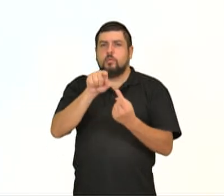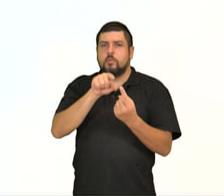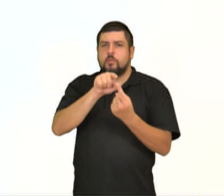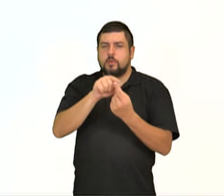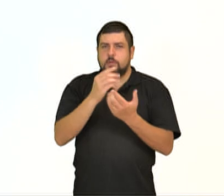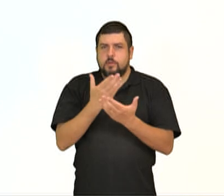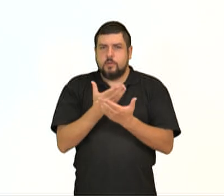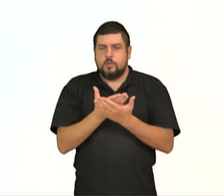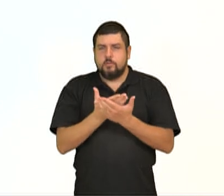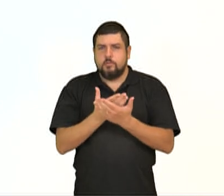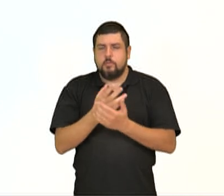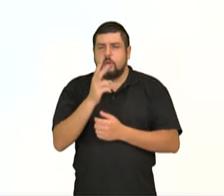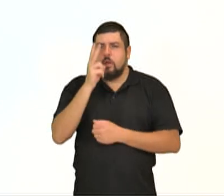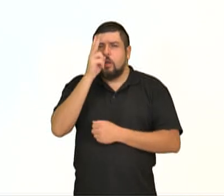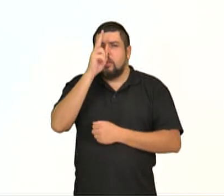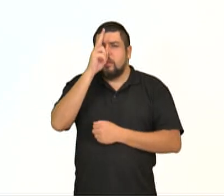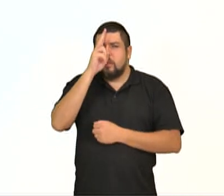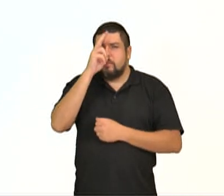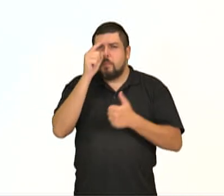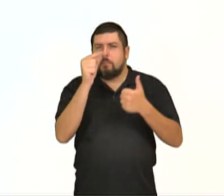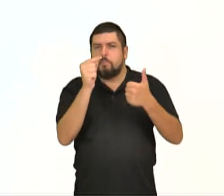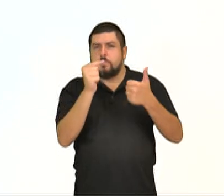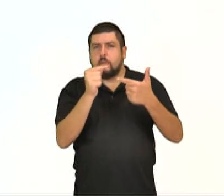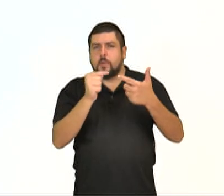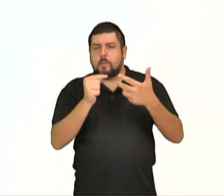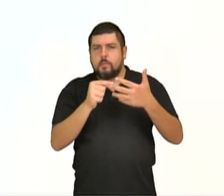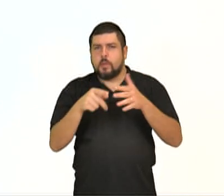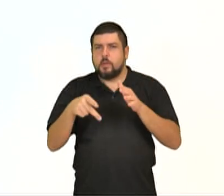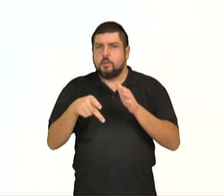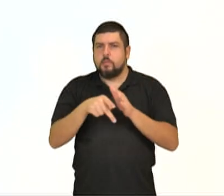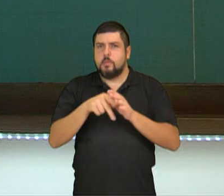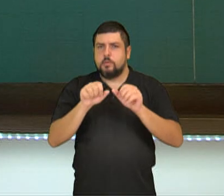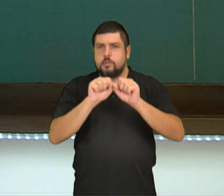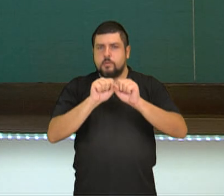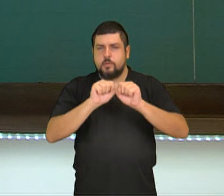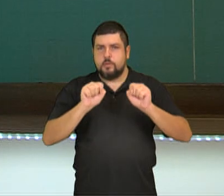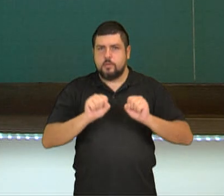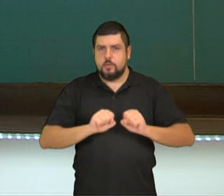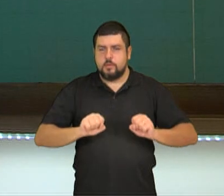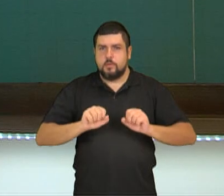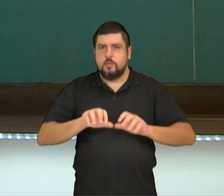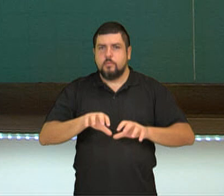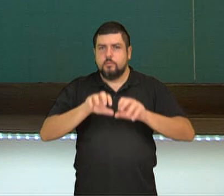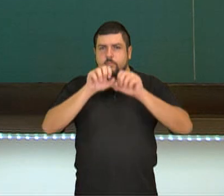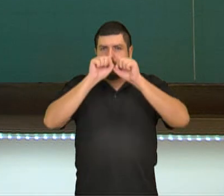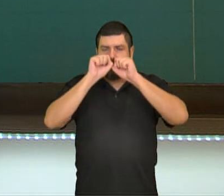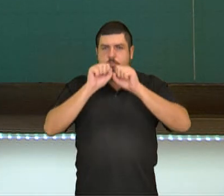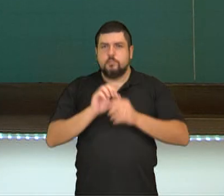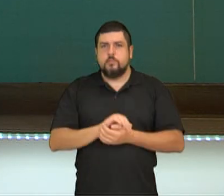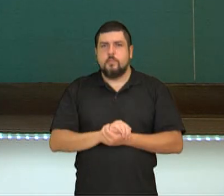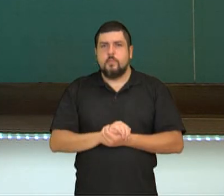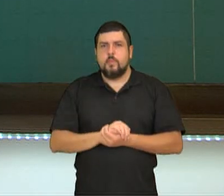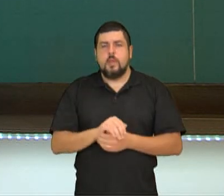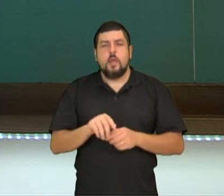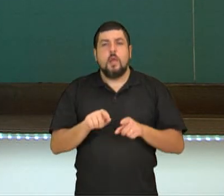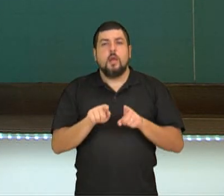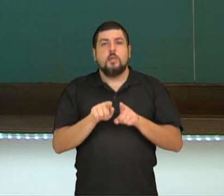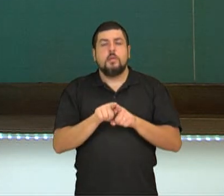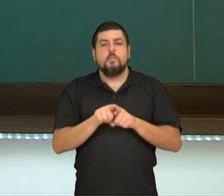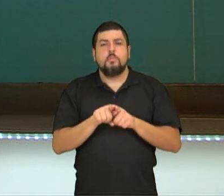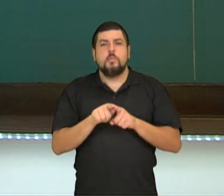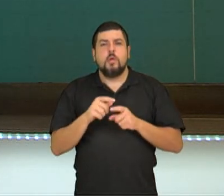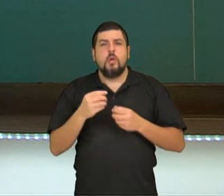relembrar as estruturas do sistema respiratório, as suas funções e importância, relembrar os movimentos que